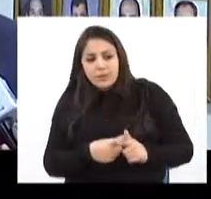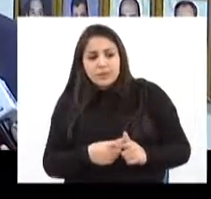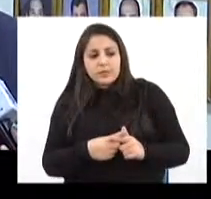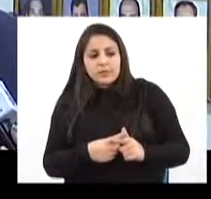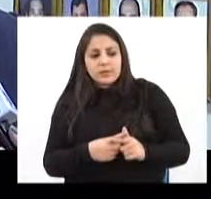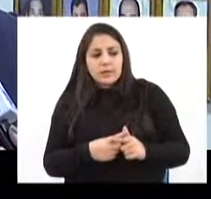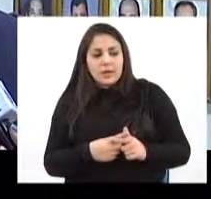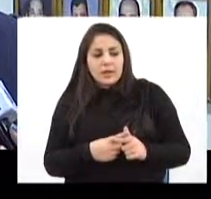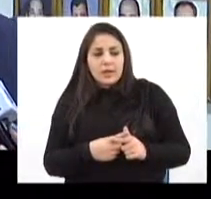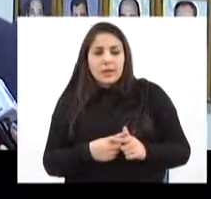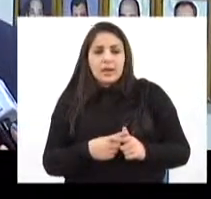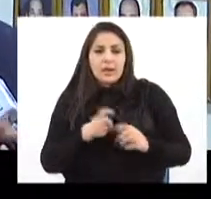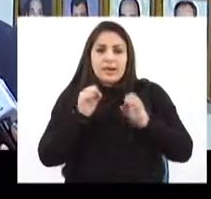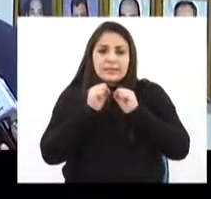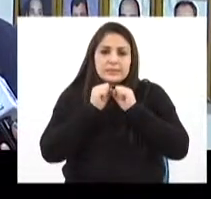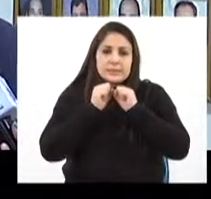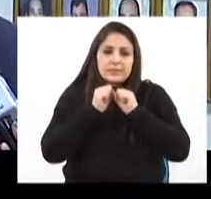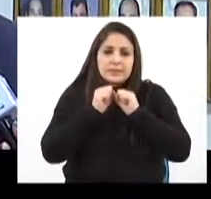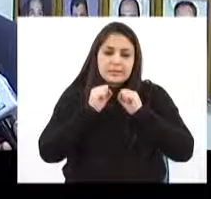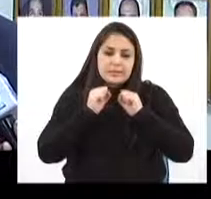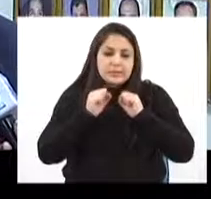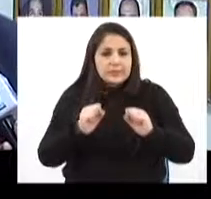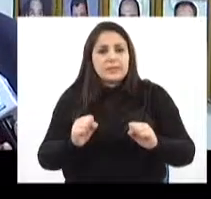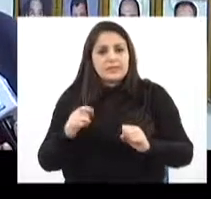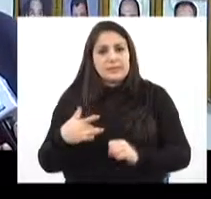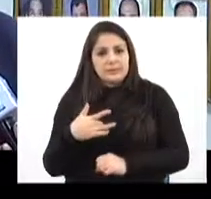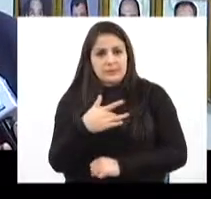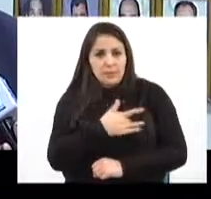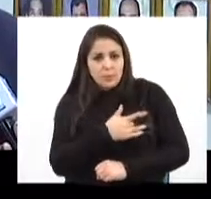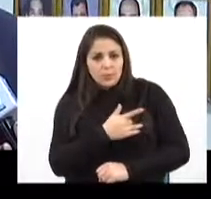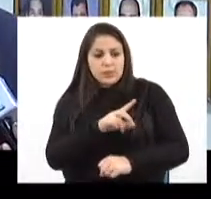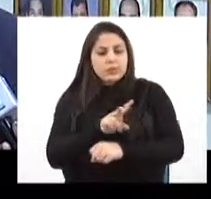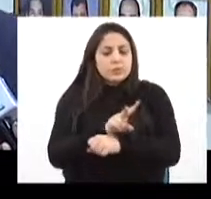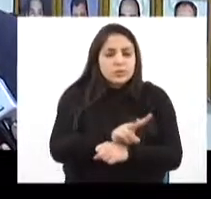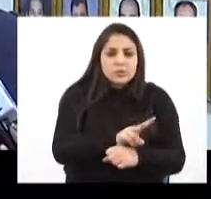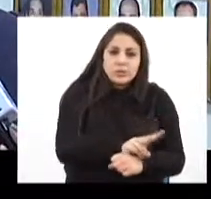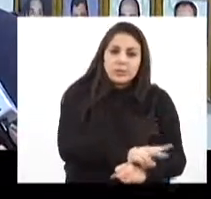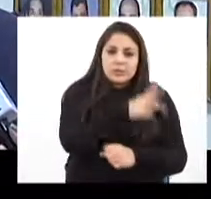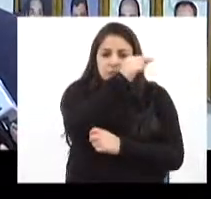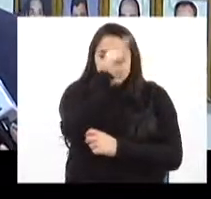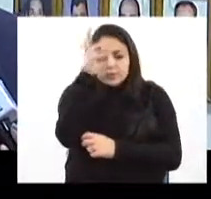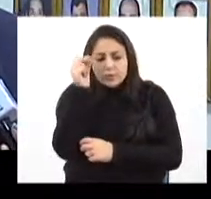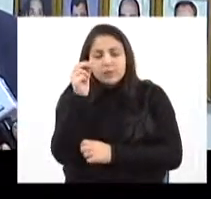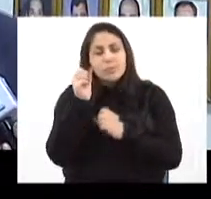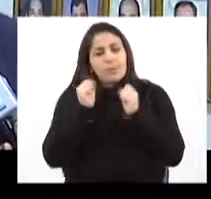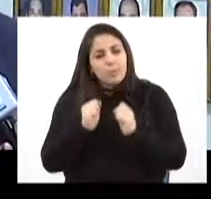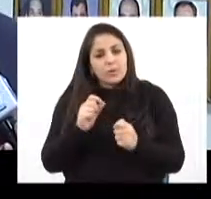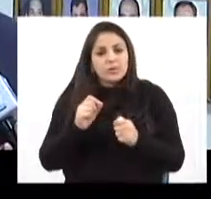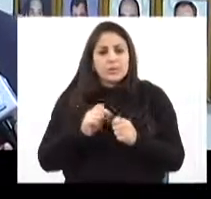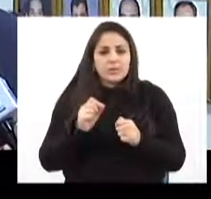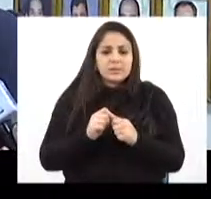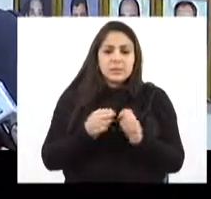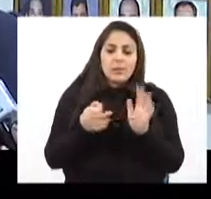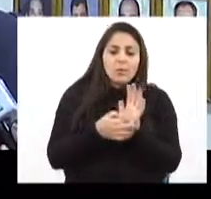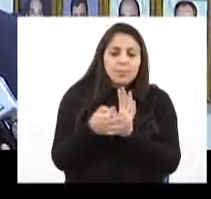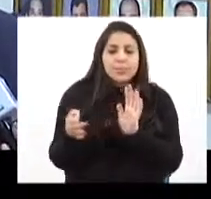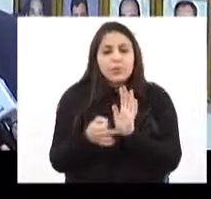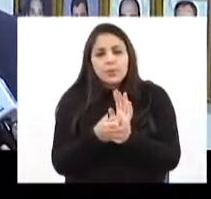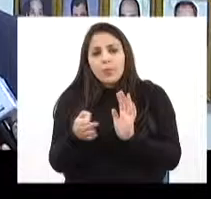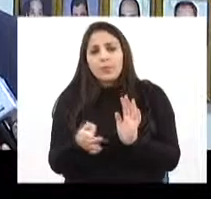vez tomadas as providências, que eu tenho certeza absoluta que o nosso pessoal da Vigilância Municipal está fazendo, no sentido de